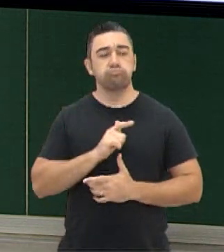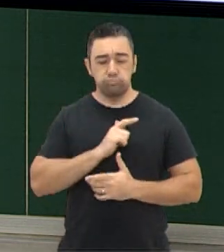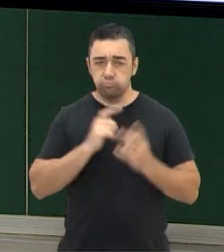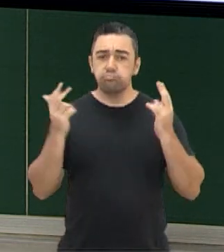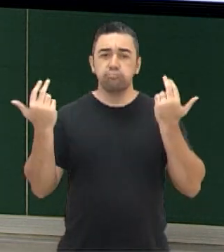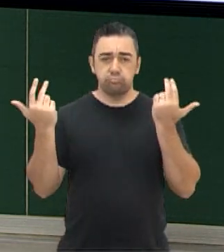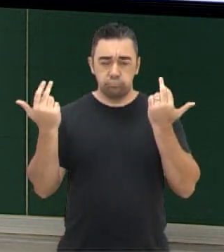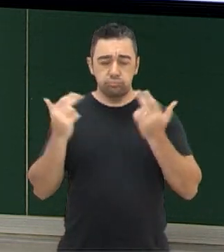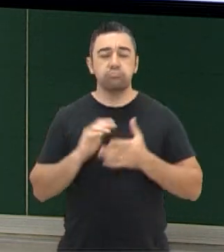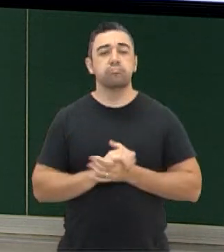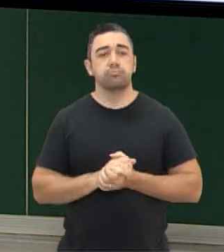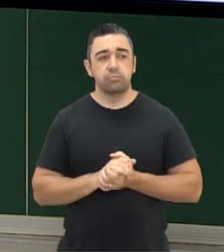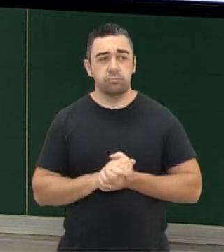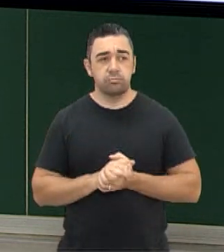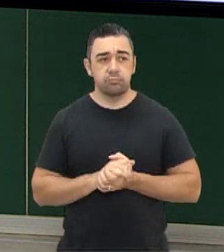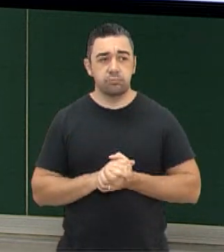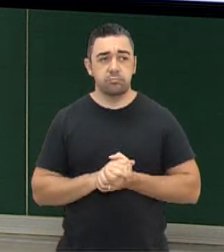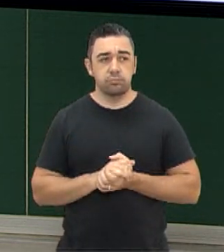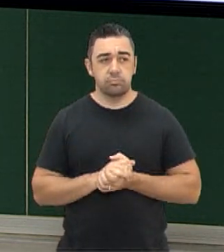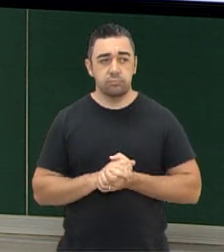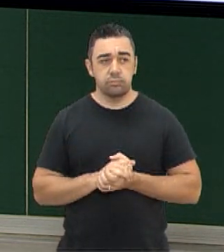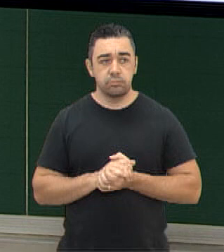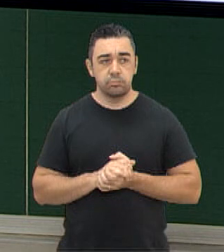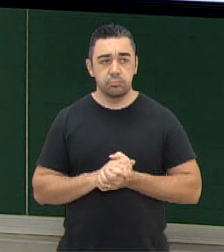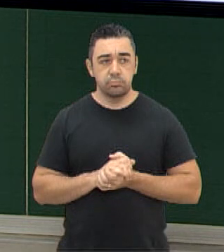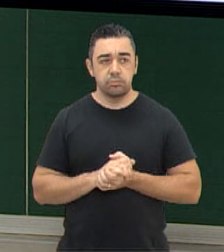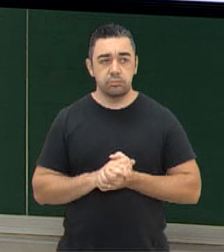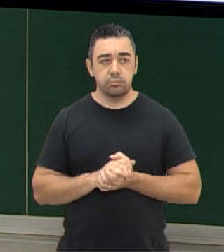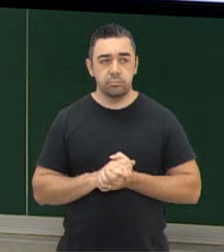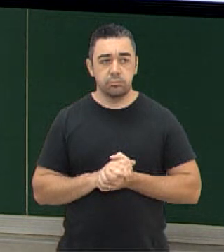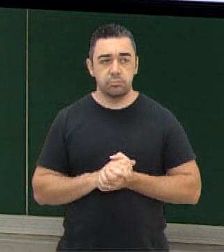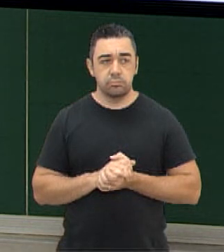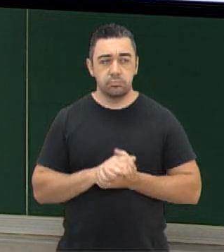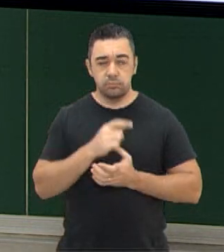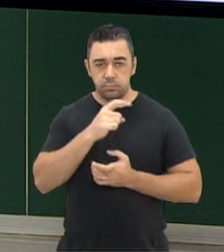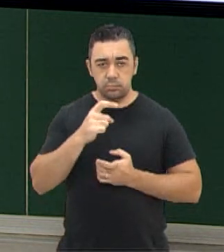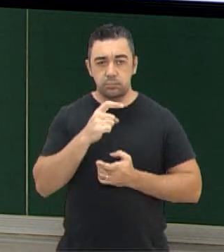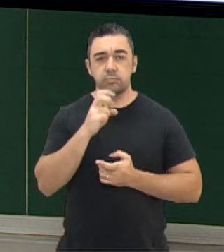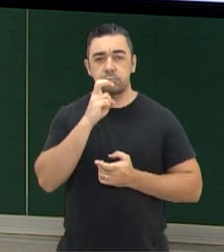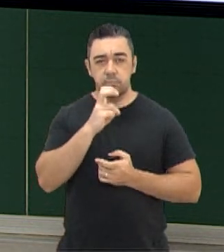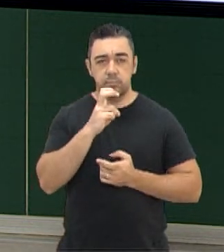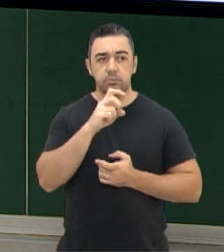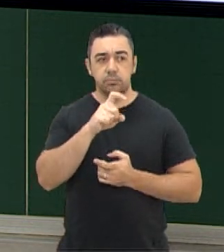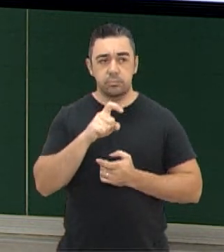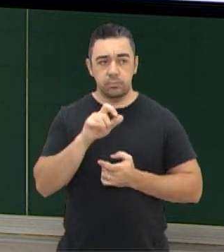Tem aqui, ó. Então, o que eu vou fazer? Eu vou unir esses dois. Menos